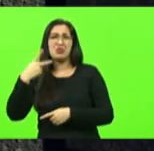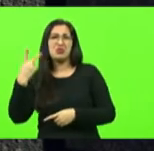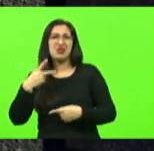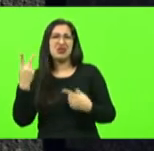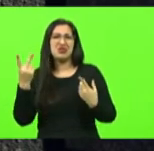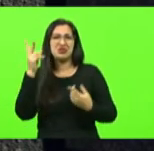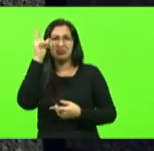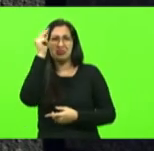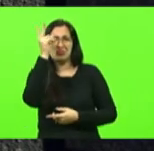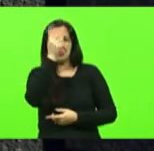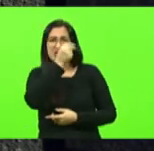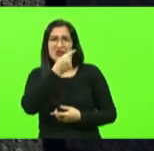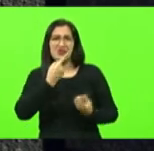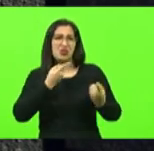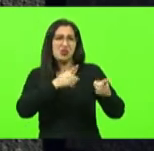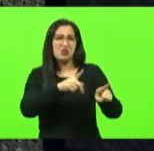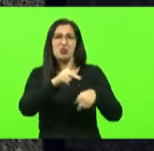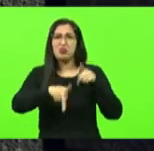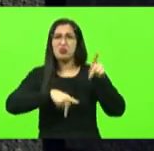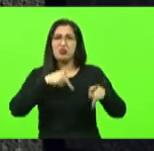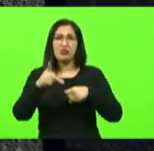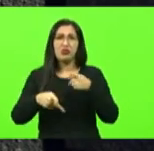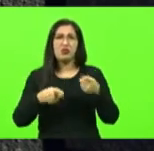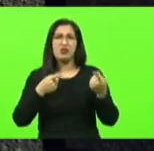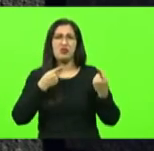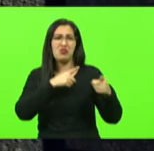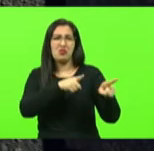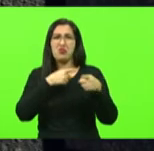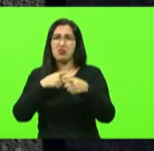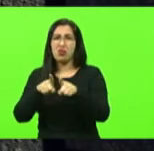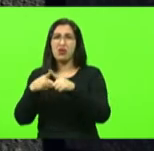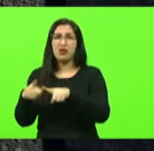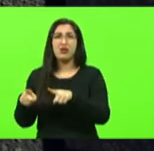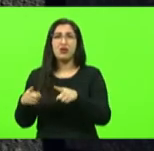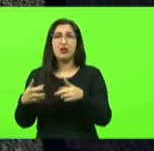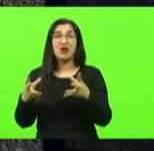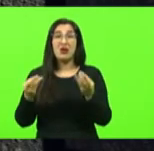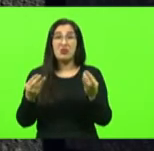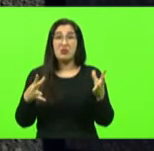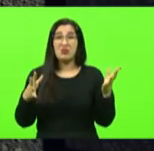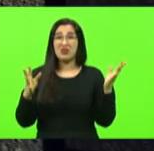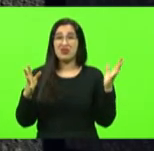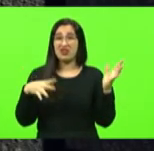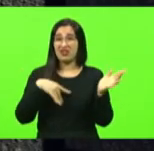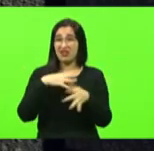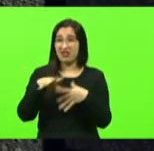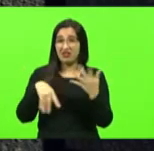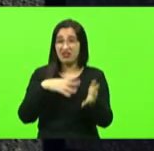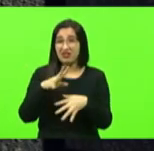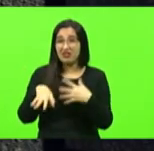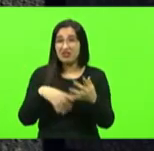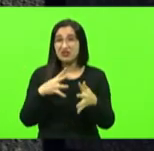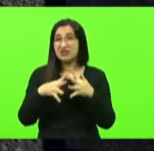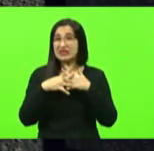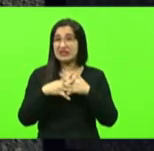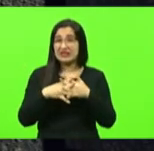povo. E quanto mais confusão, quanto mais pessoal fica